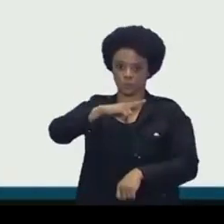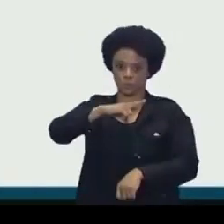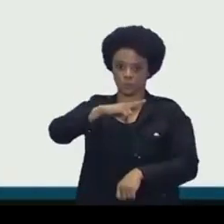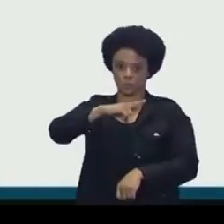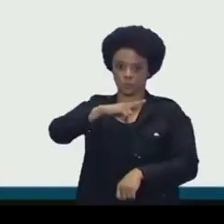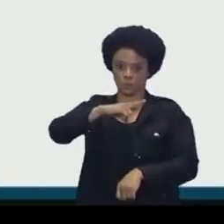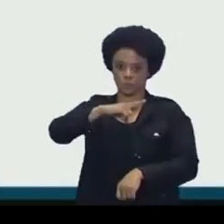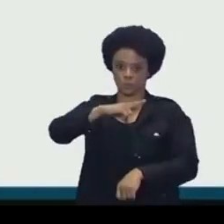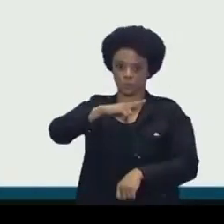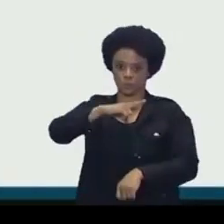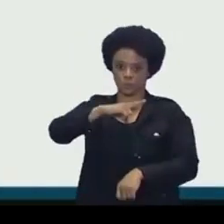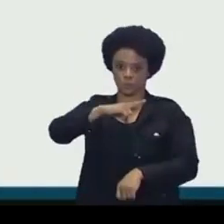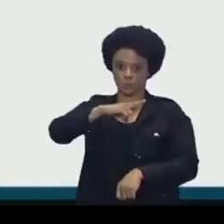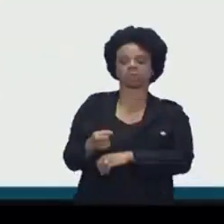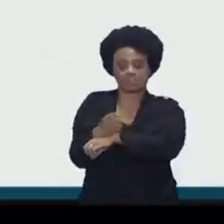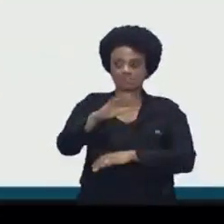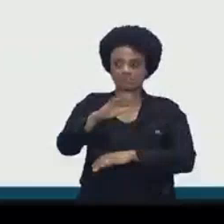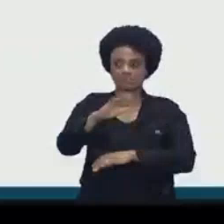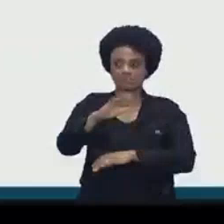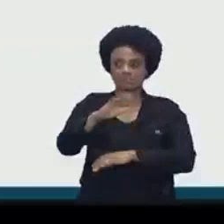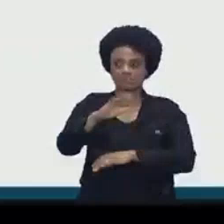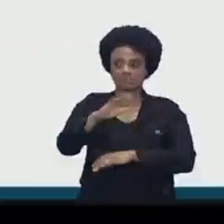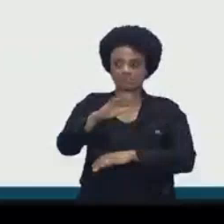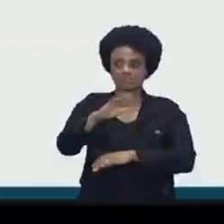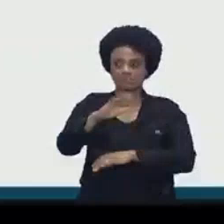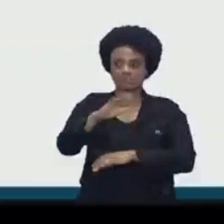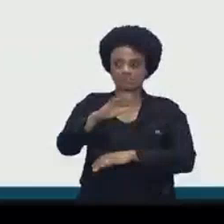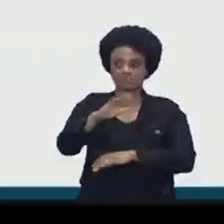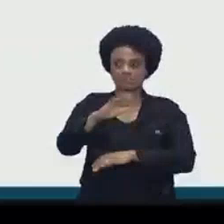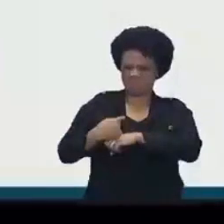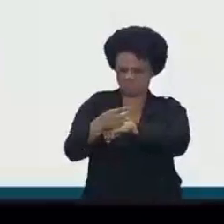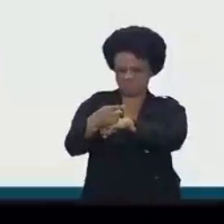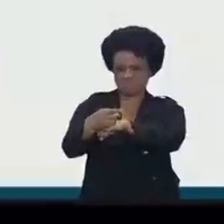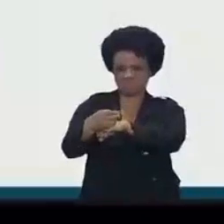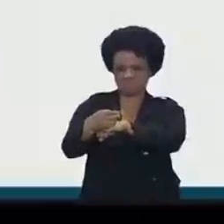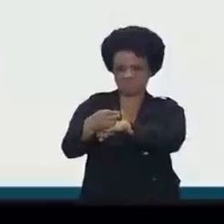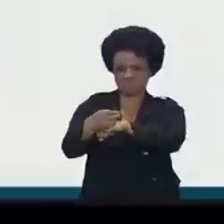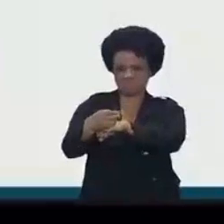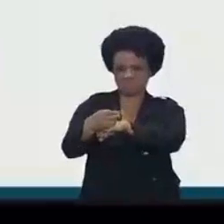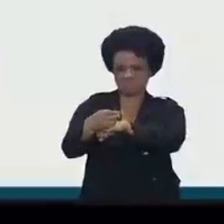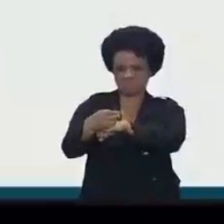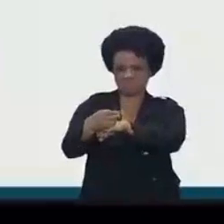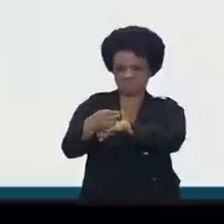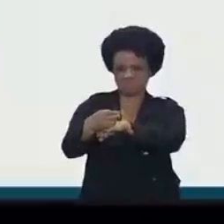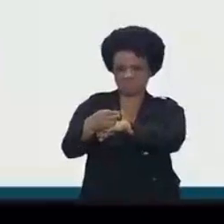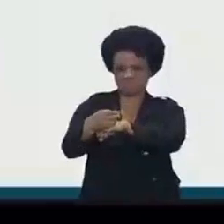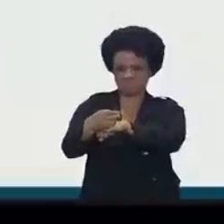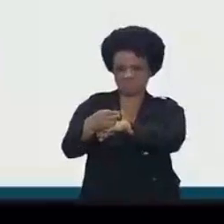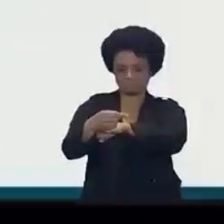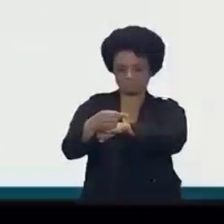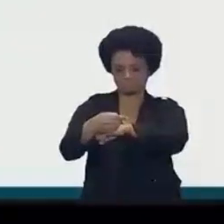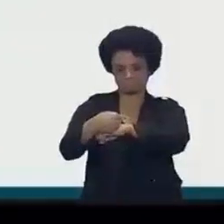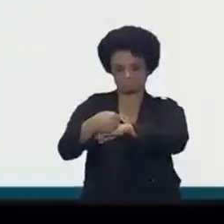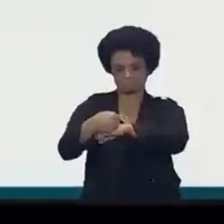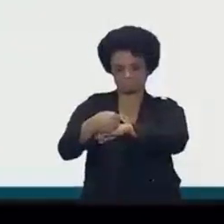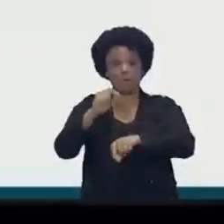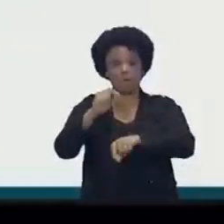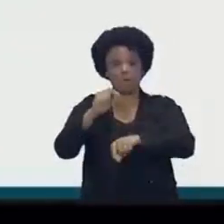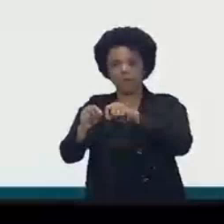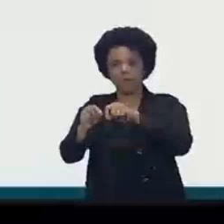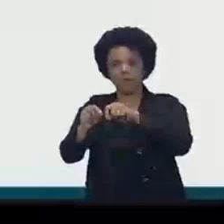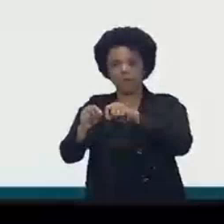uma desaceleração de menos 1 metro por segundo. Ok? Então, mas as